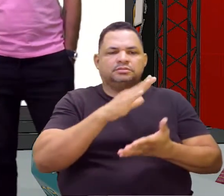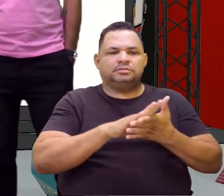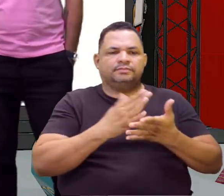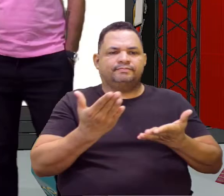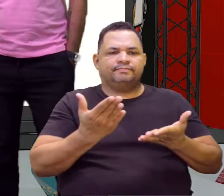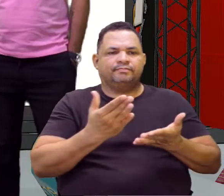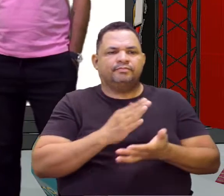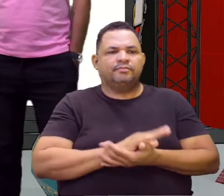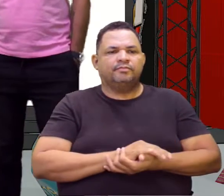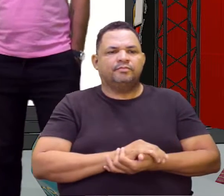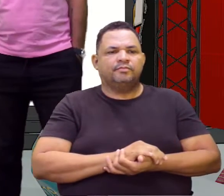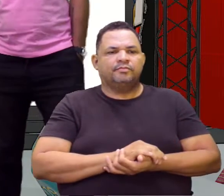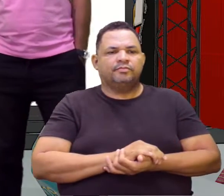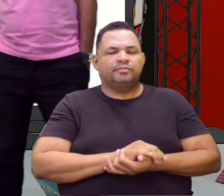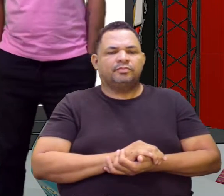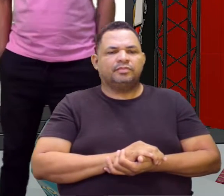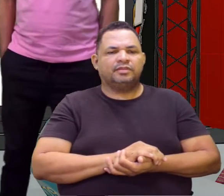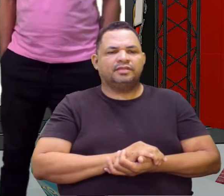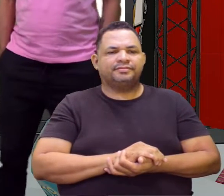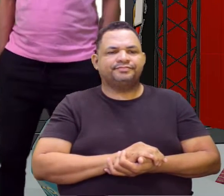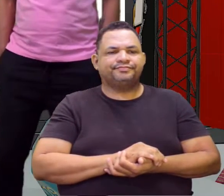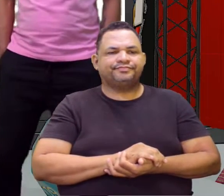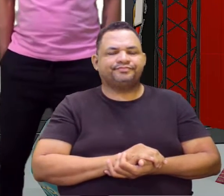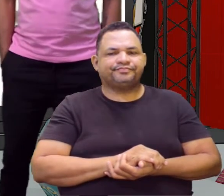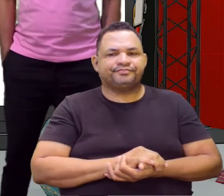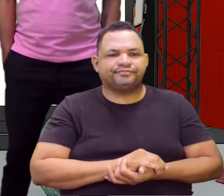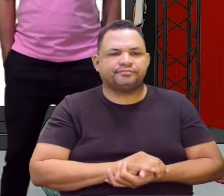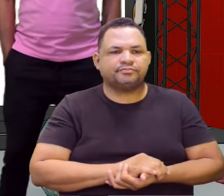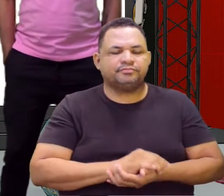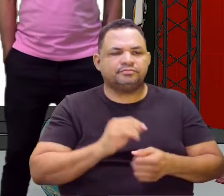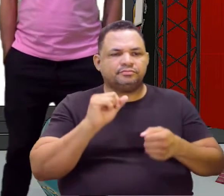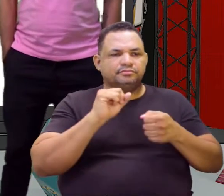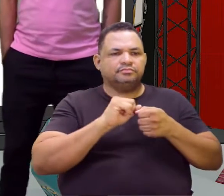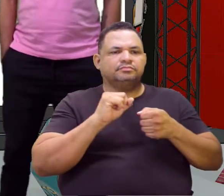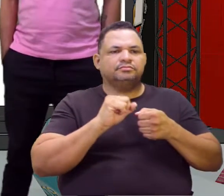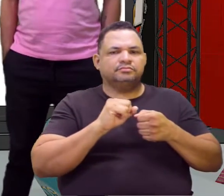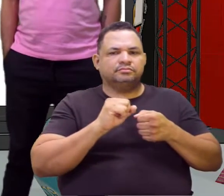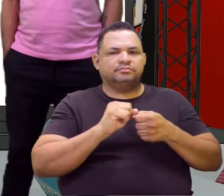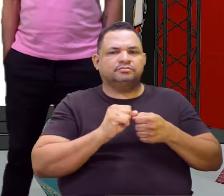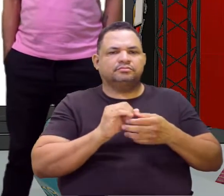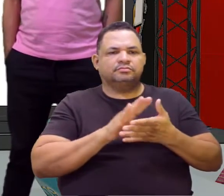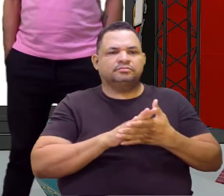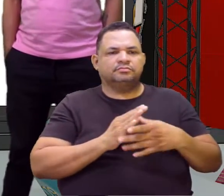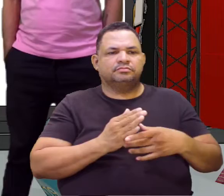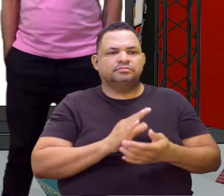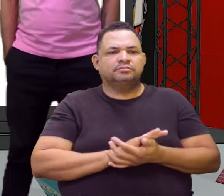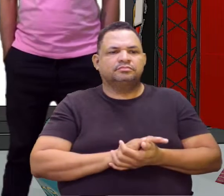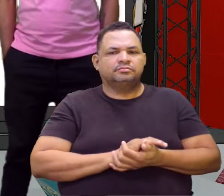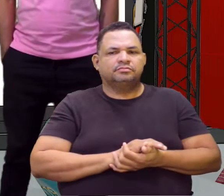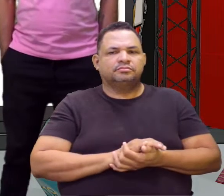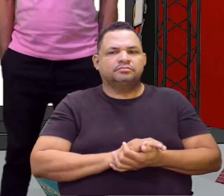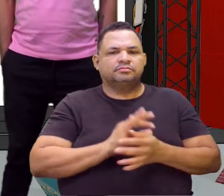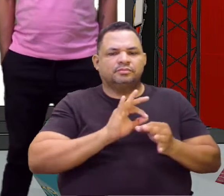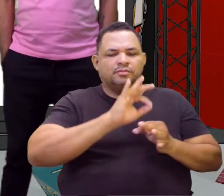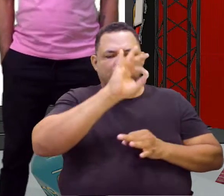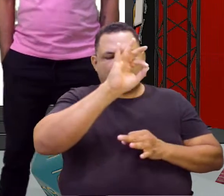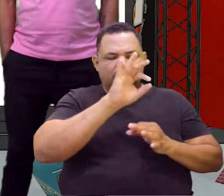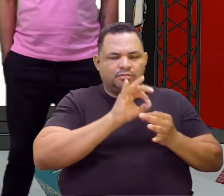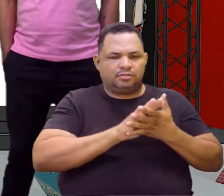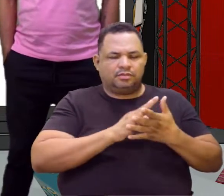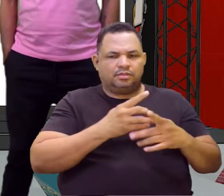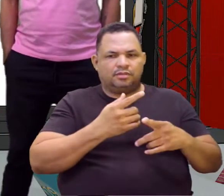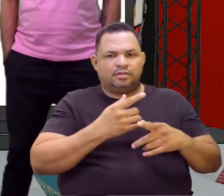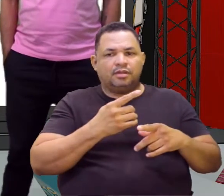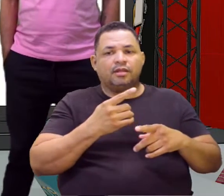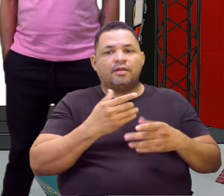na verdade, esses 3 primeiros aqui, paralelogramo, quadrado e retângulo, é só fazer base vezes altura. Comprimento vezes largura, Pronto. base vezes altura. Olha